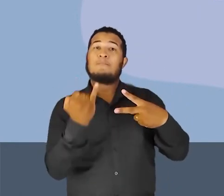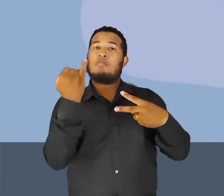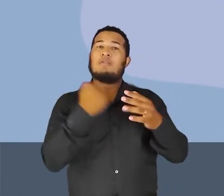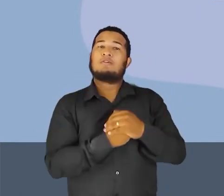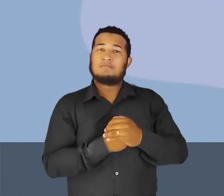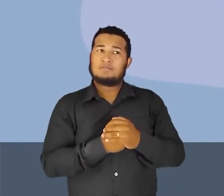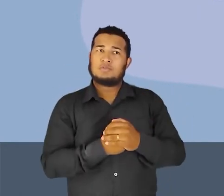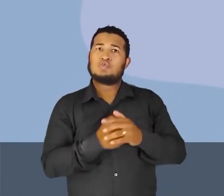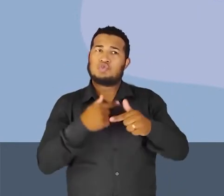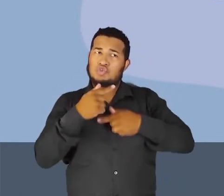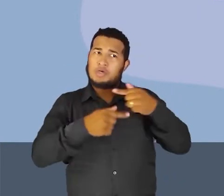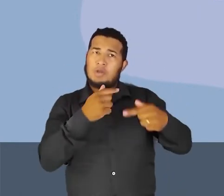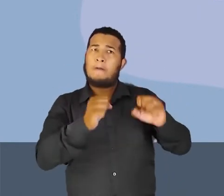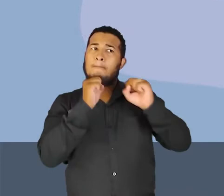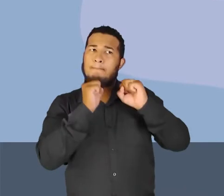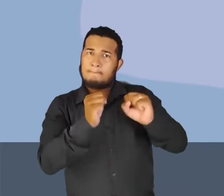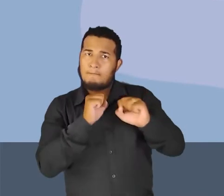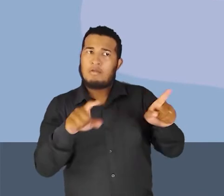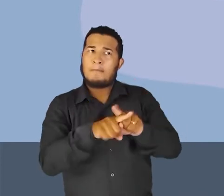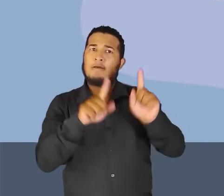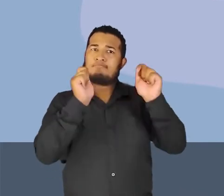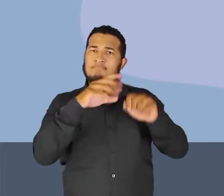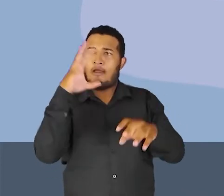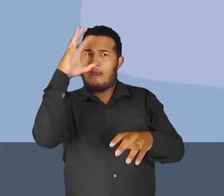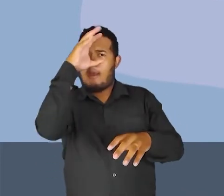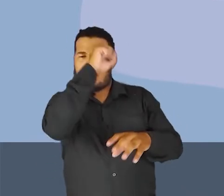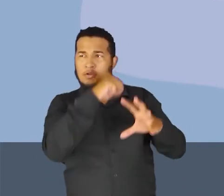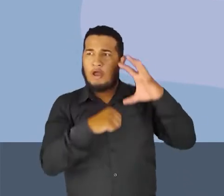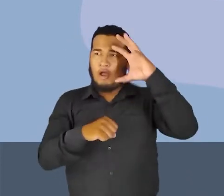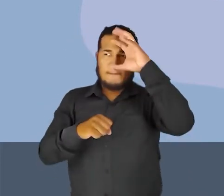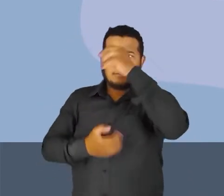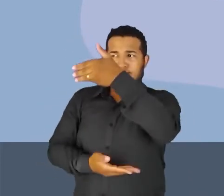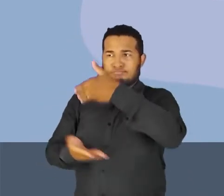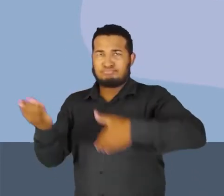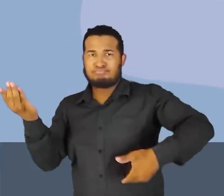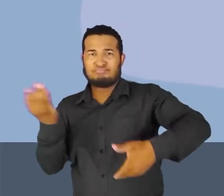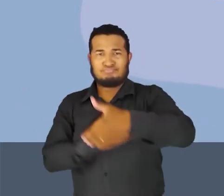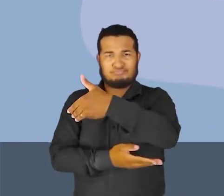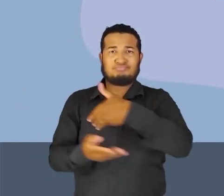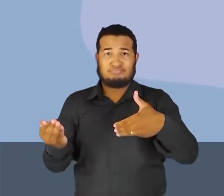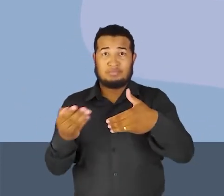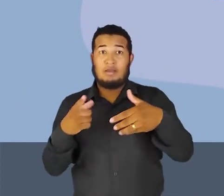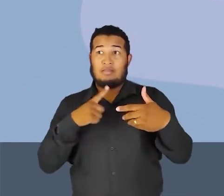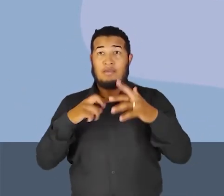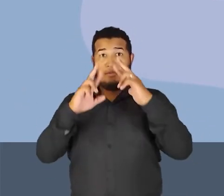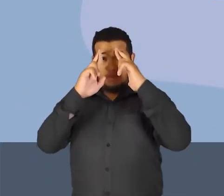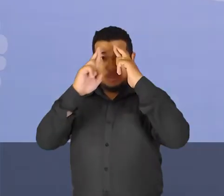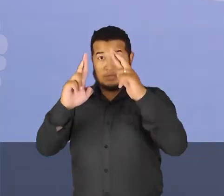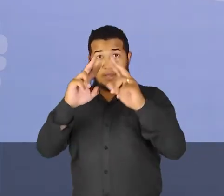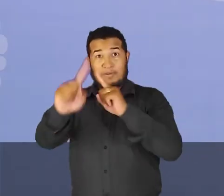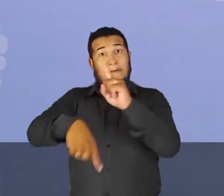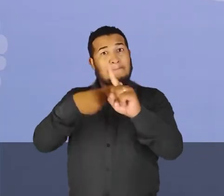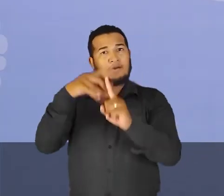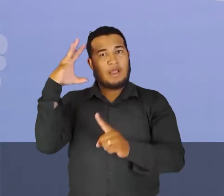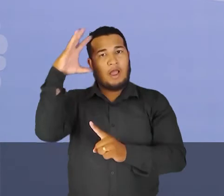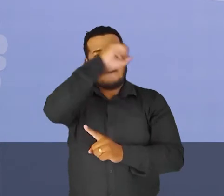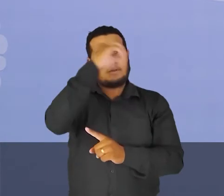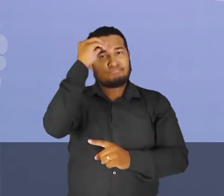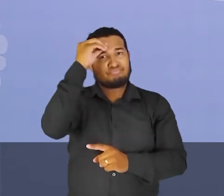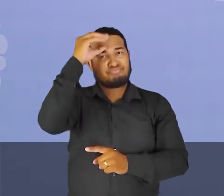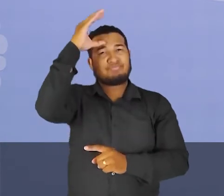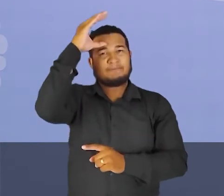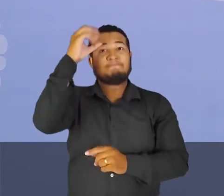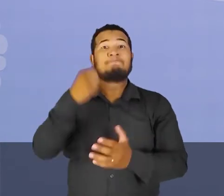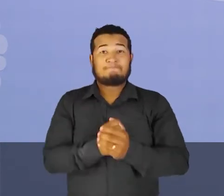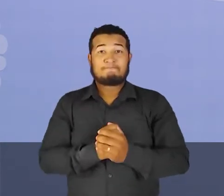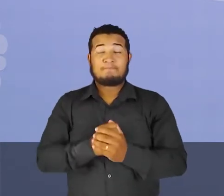As gerações podem e devem aprender umas com as outras, né? E aí, além do respeito, nós temos o aprendizado.